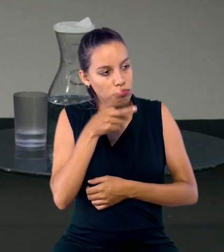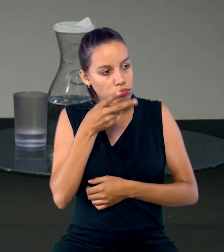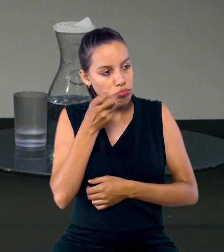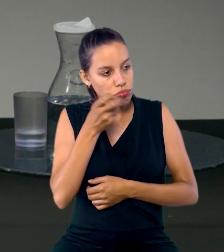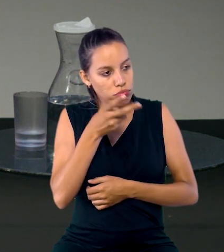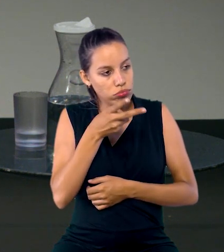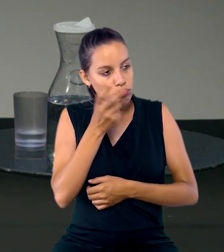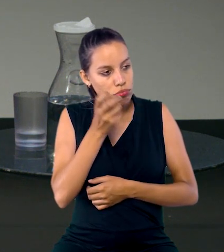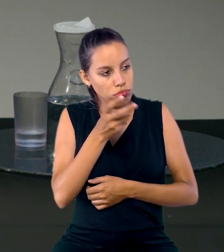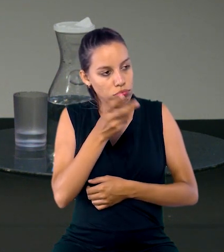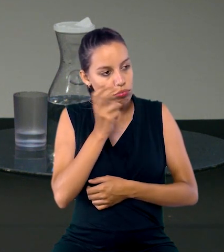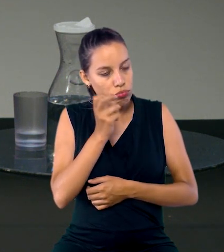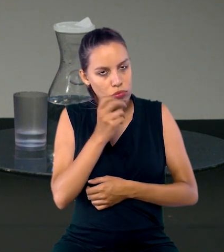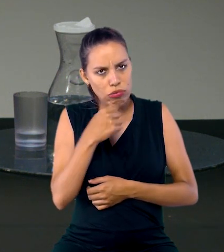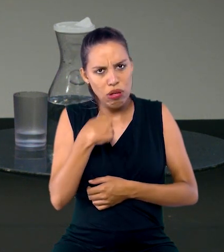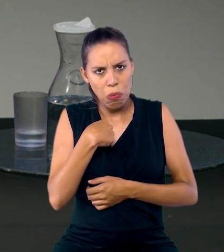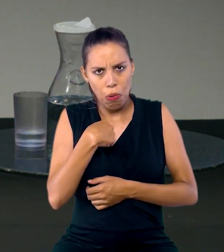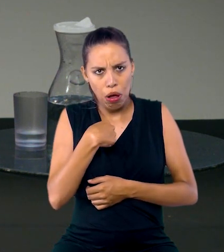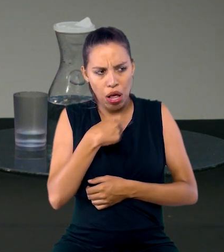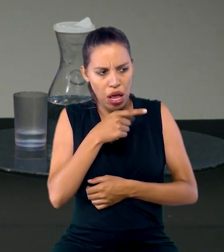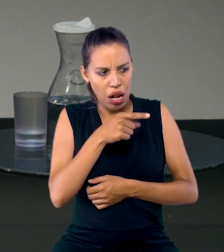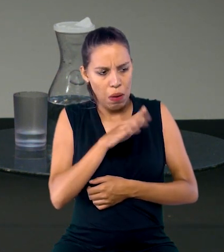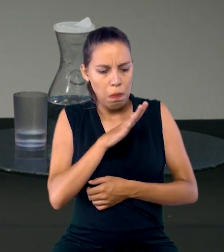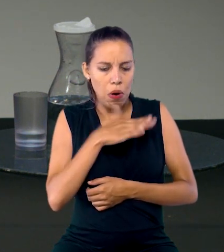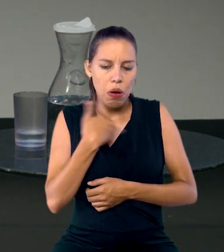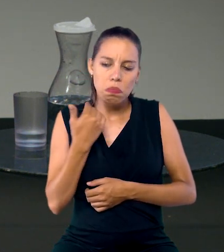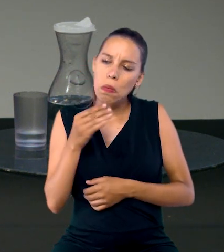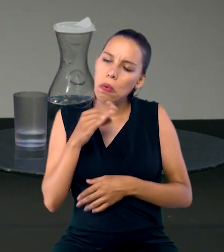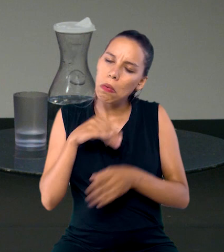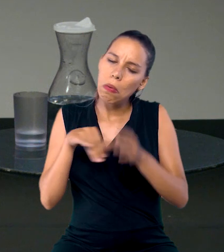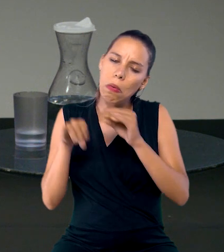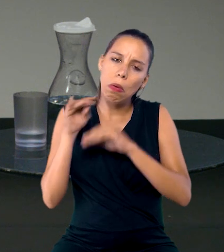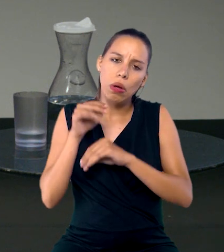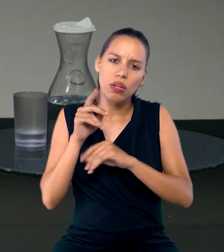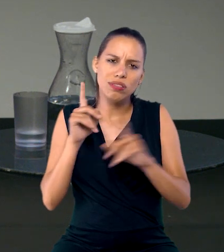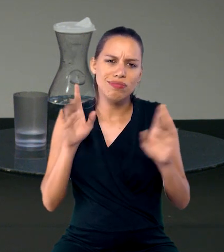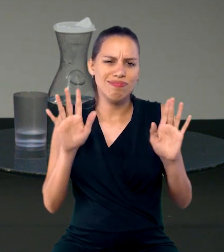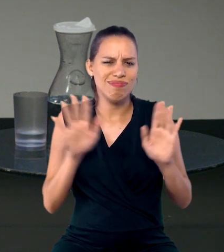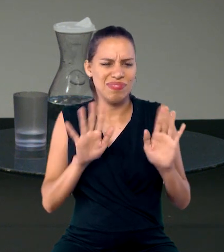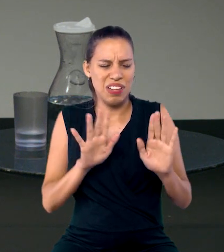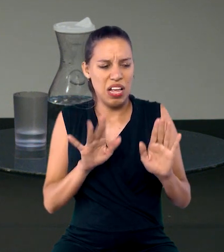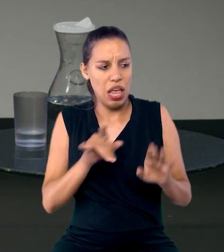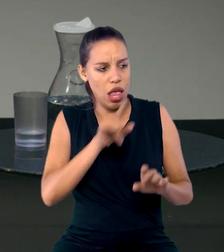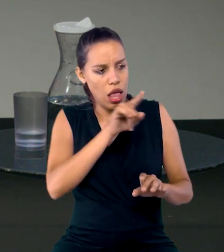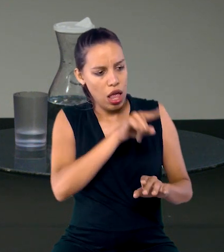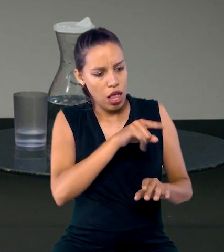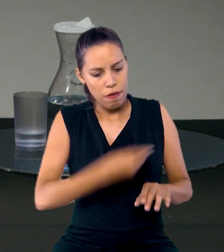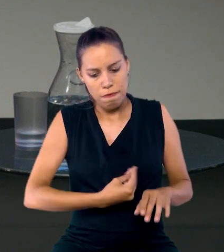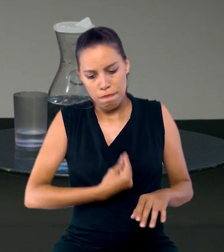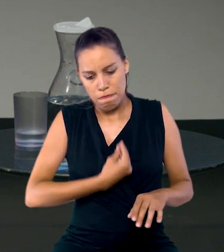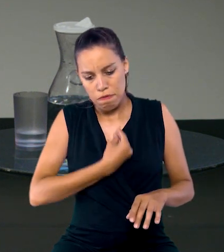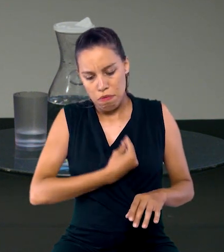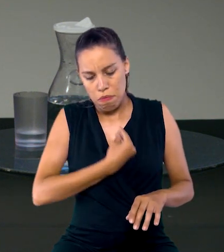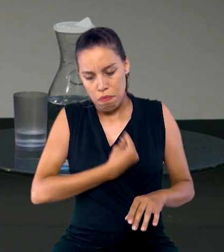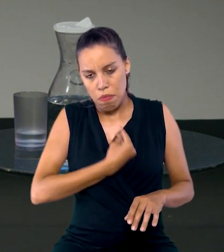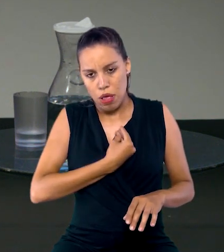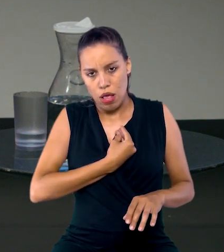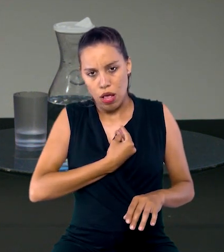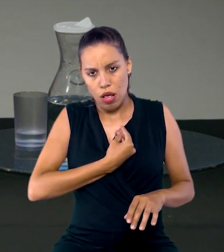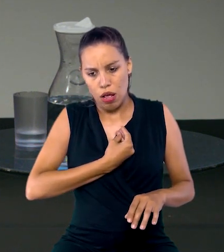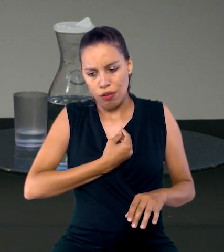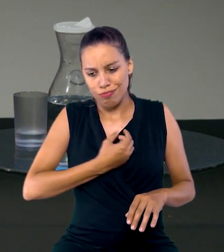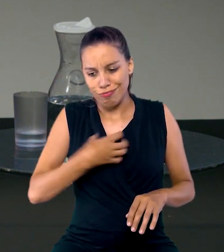não o seu morrer, mas o viver a sua morte, né? O viver o